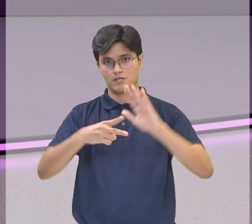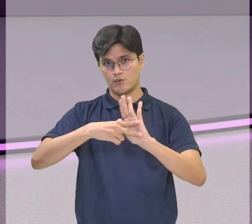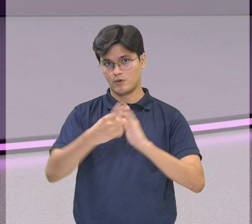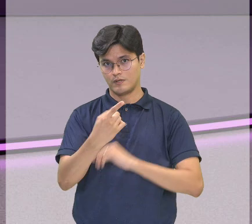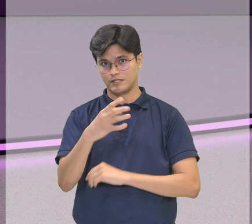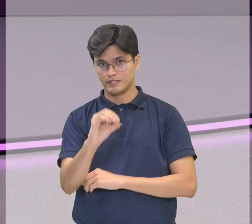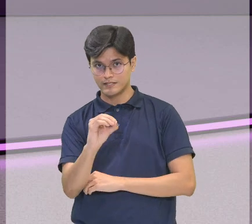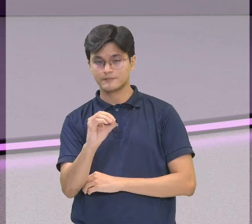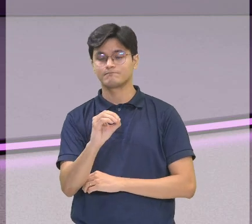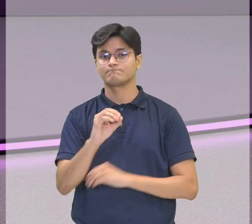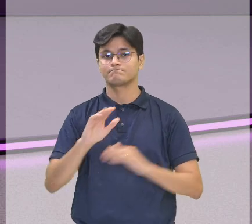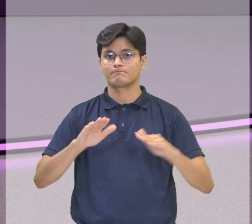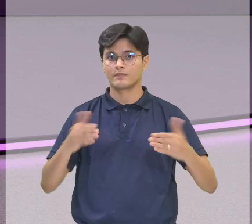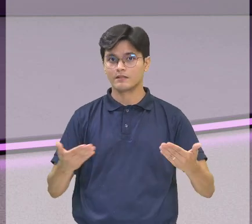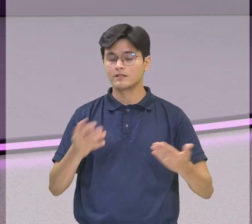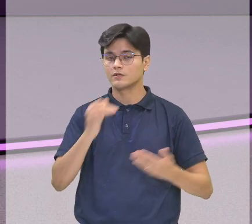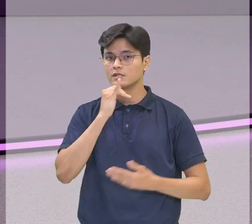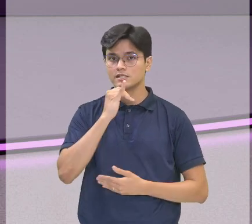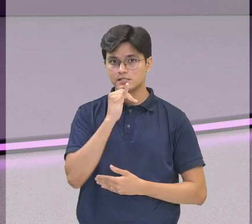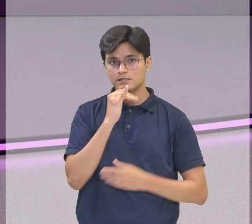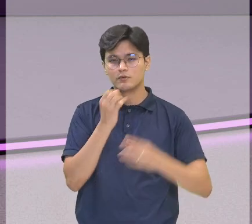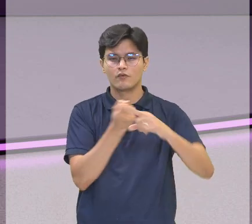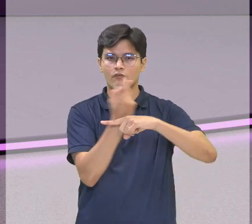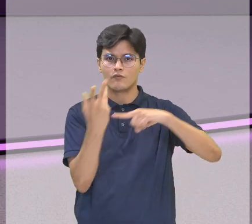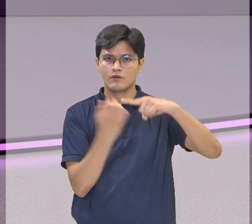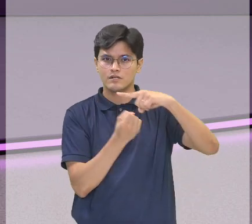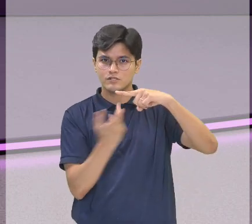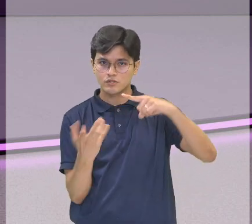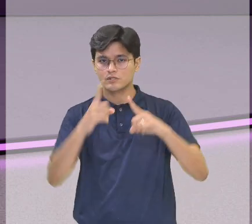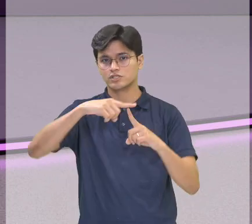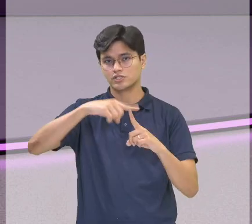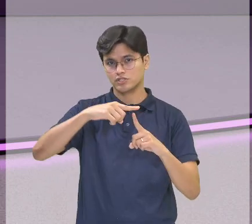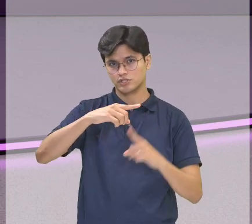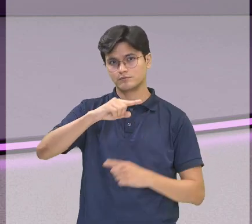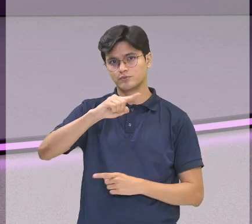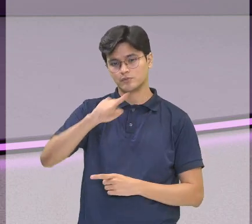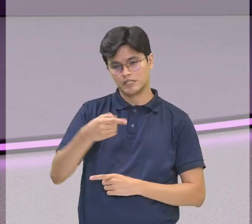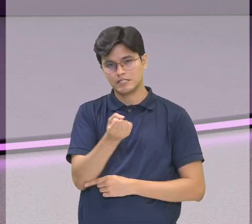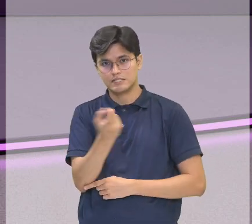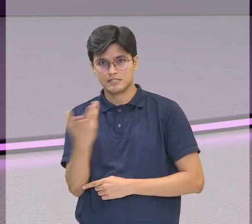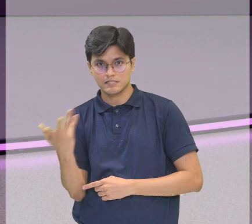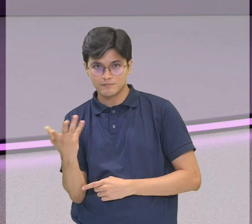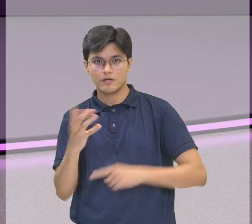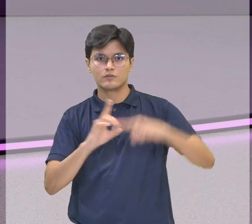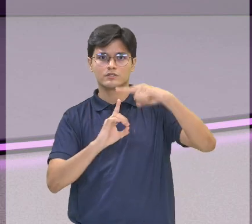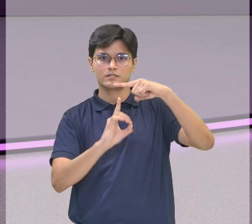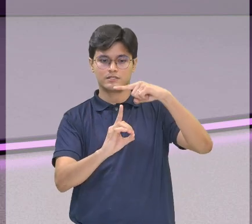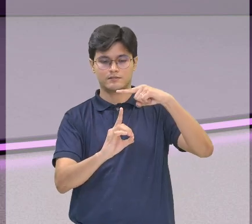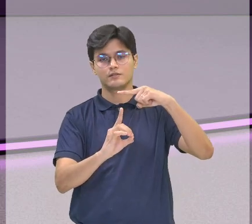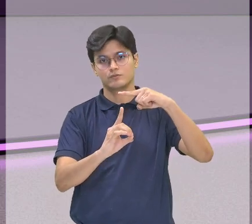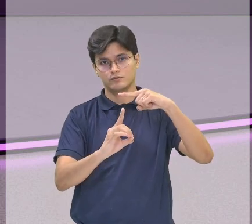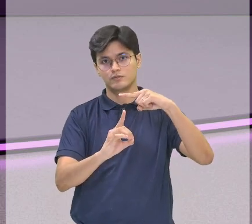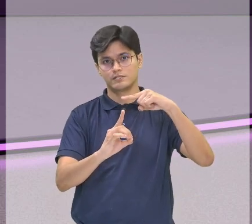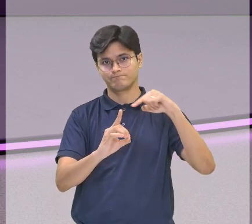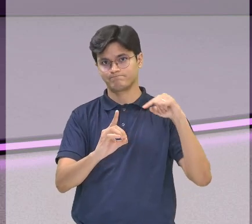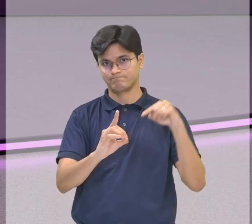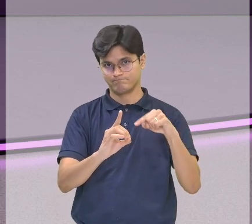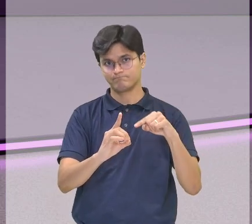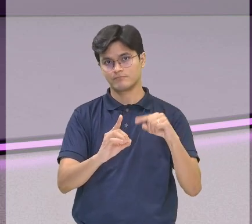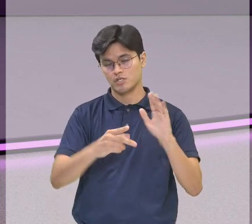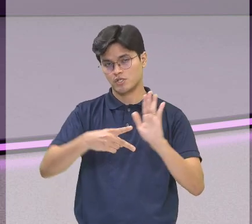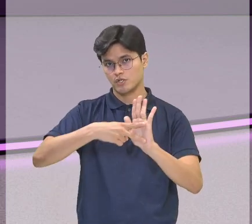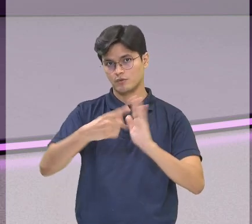penso em frações decimais, serão frações cujos denominadores são 10